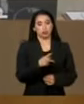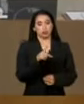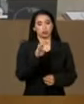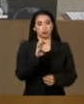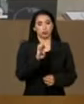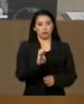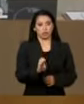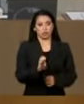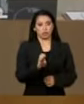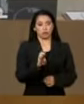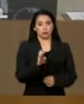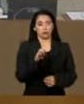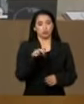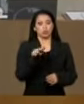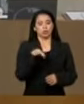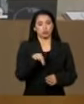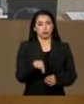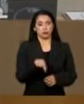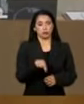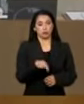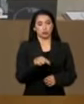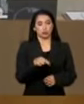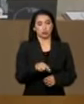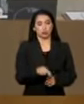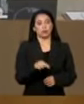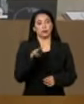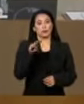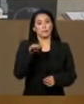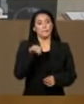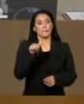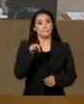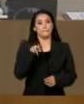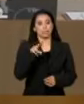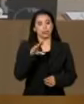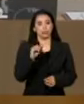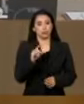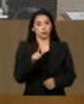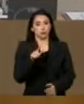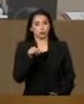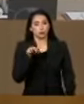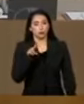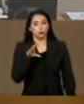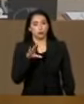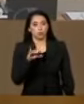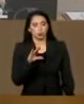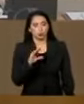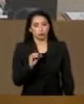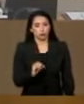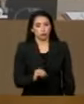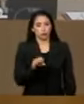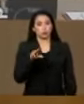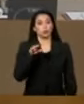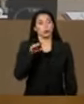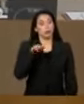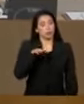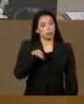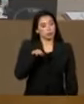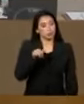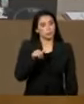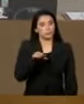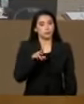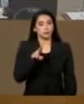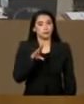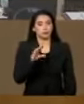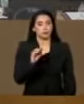doutores Heracles Marconi Góes Silva, Lúcio Adolfo da Silva e Marco Vinícius Pereira